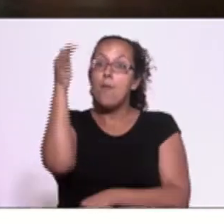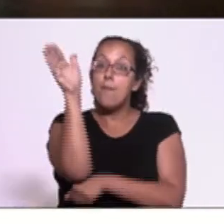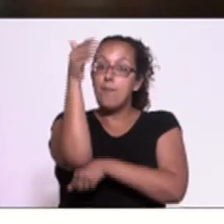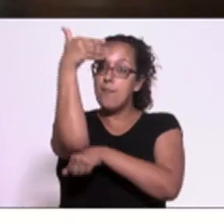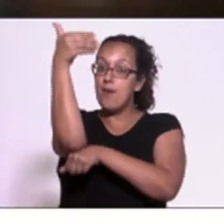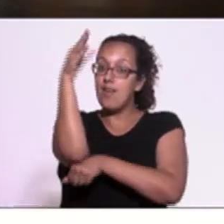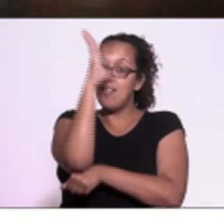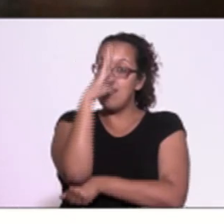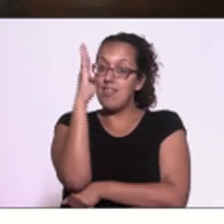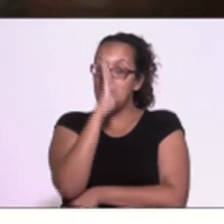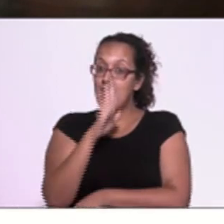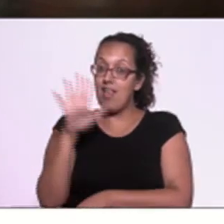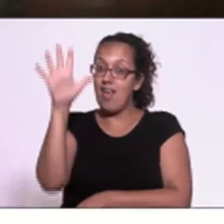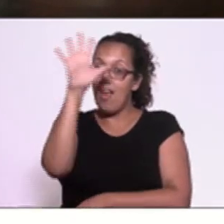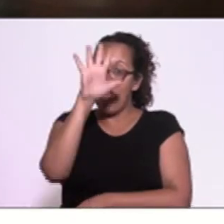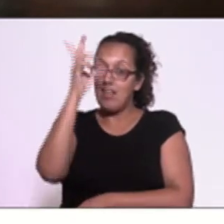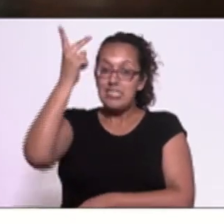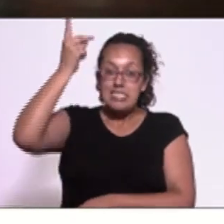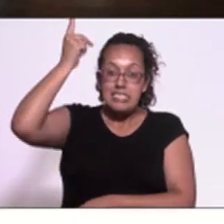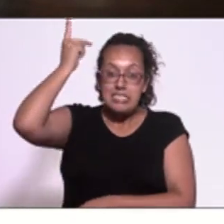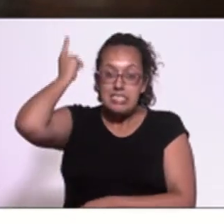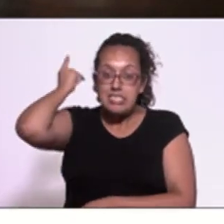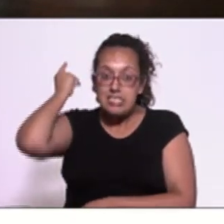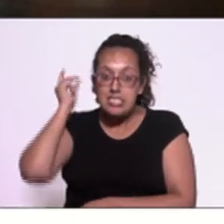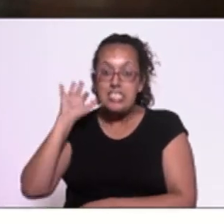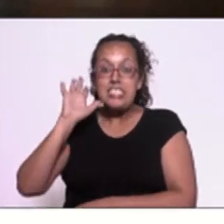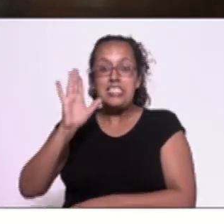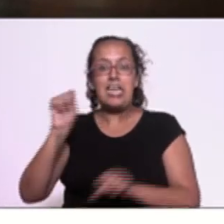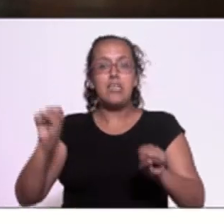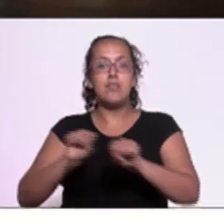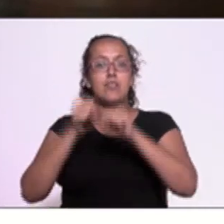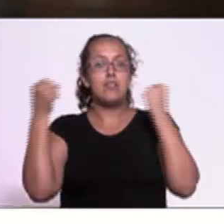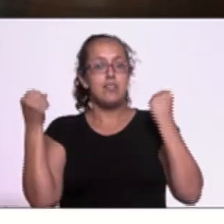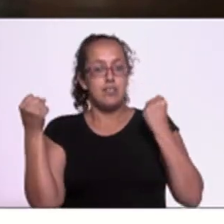que naquele momento estava sendo deveras atacada.